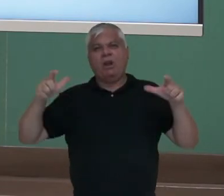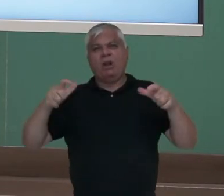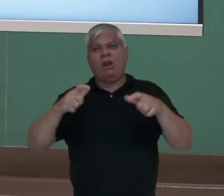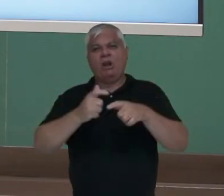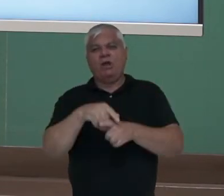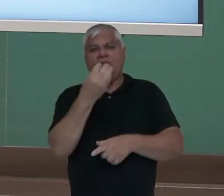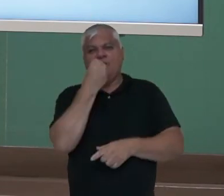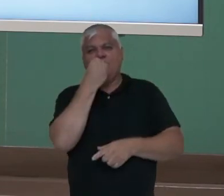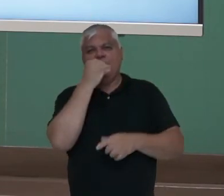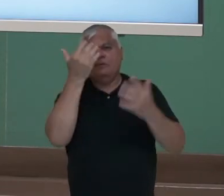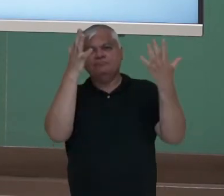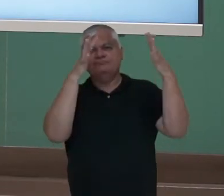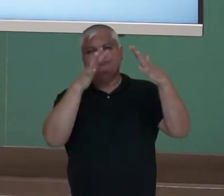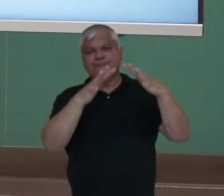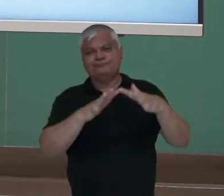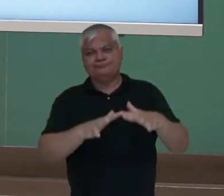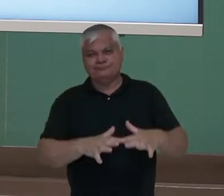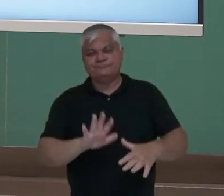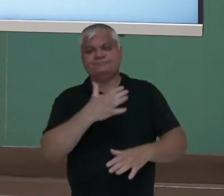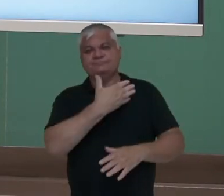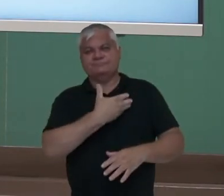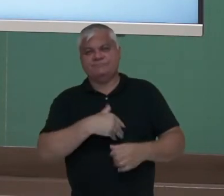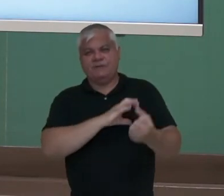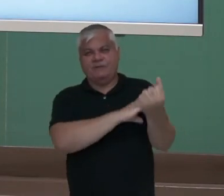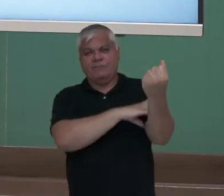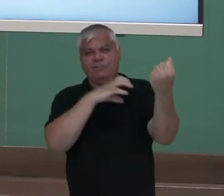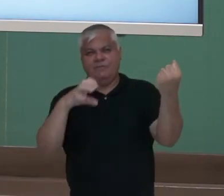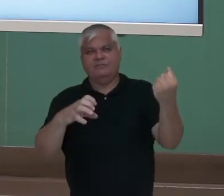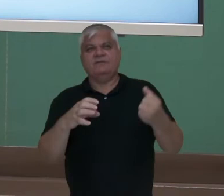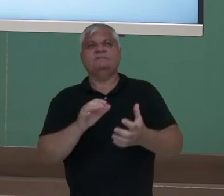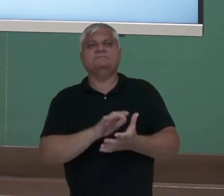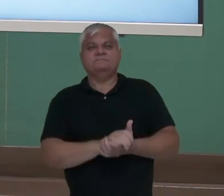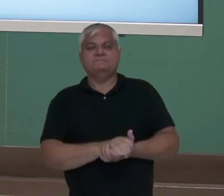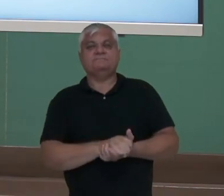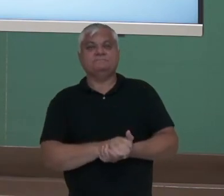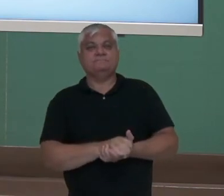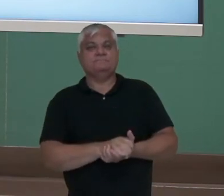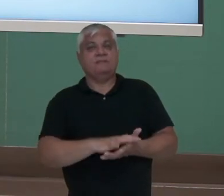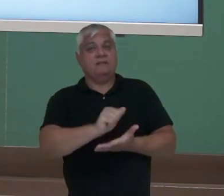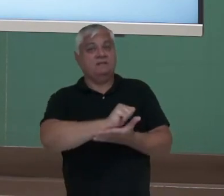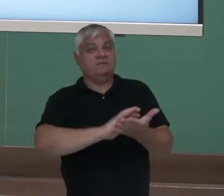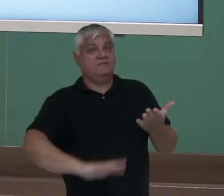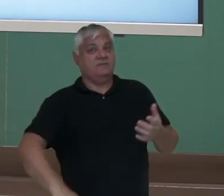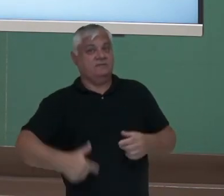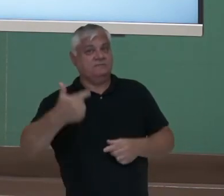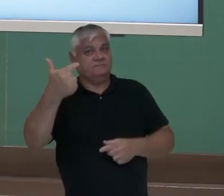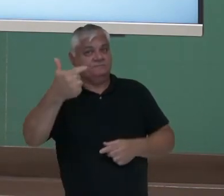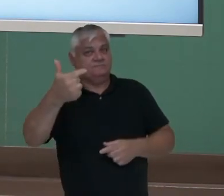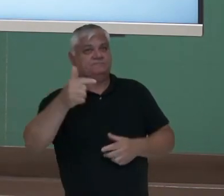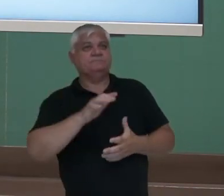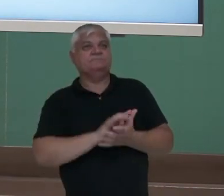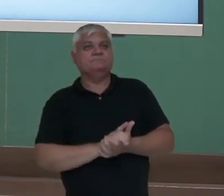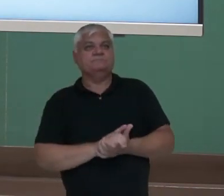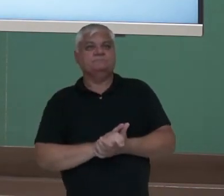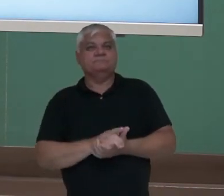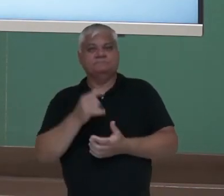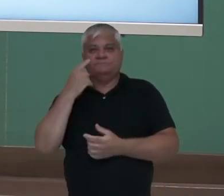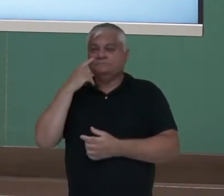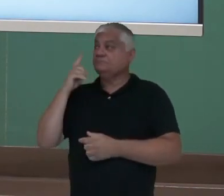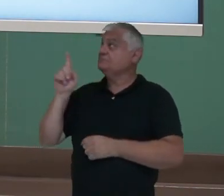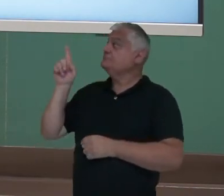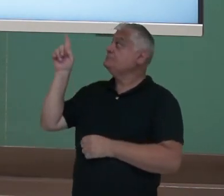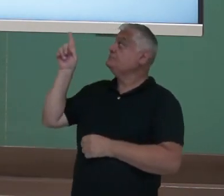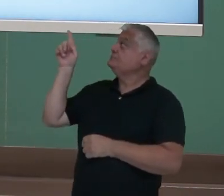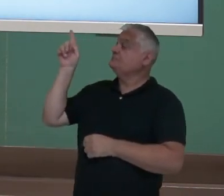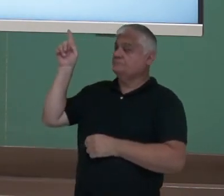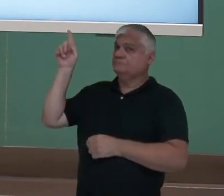Romano pós a sua queda no ano de 476. E aqui eu tenho uma atividade, né? Ao observar a